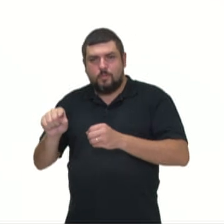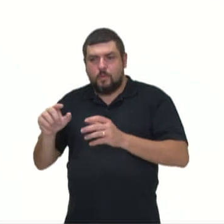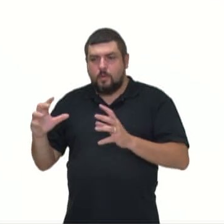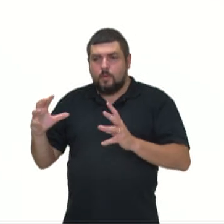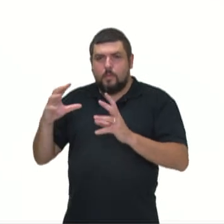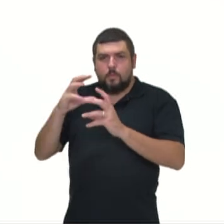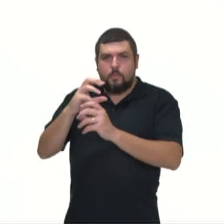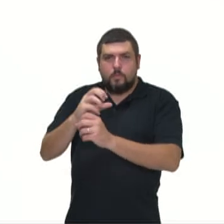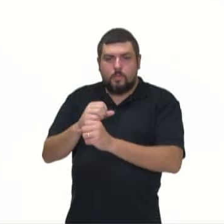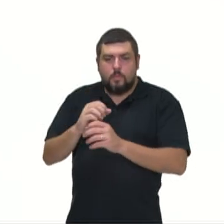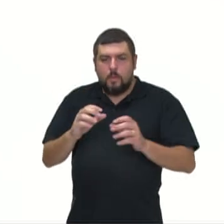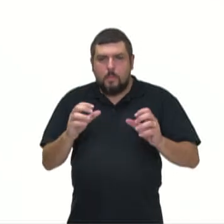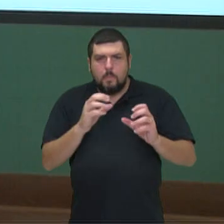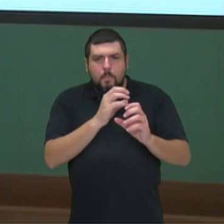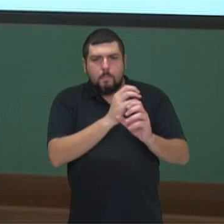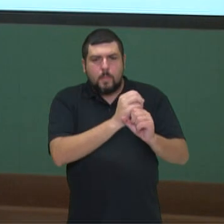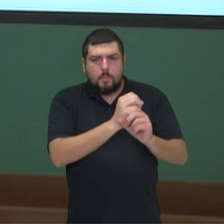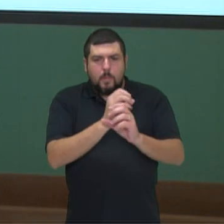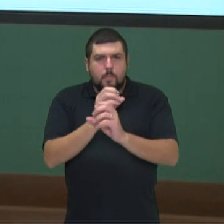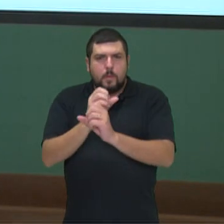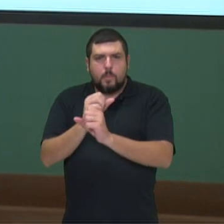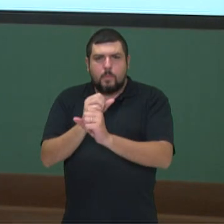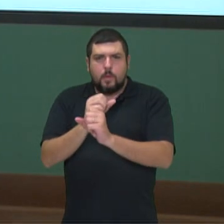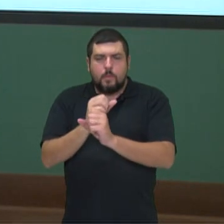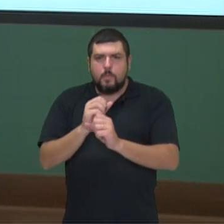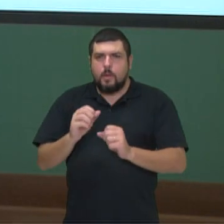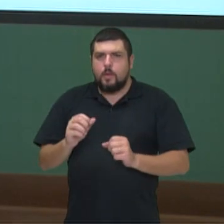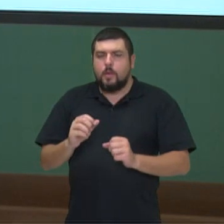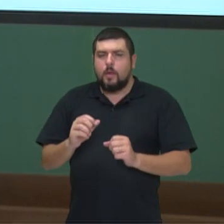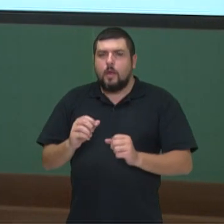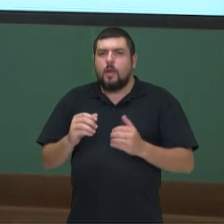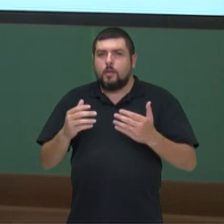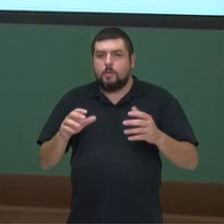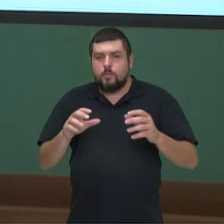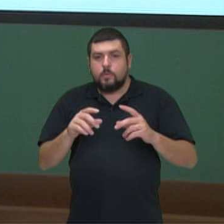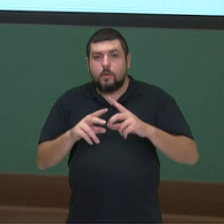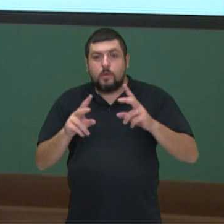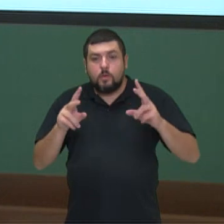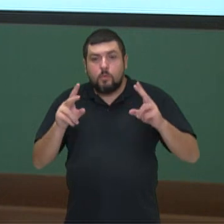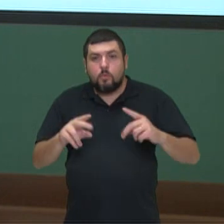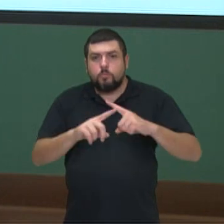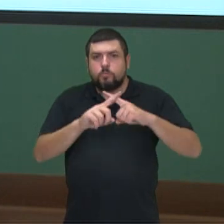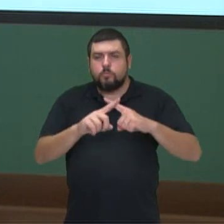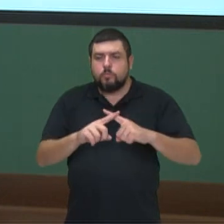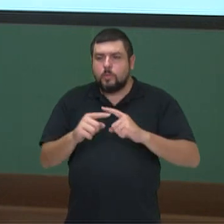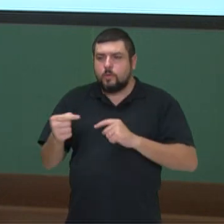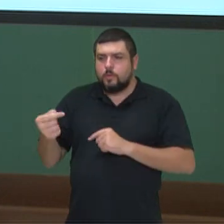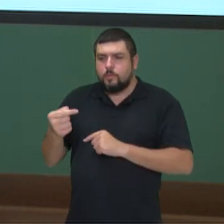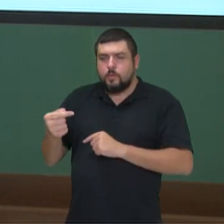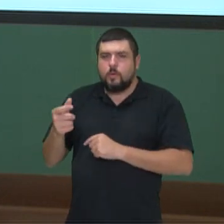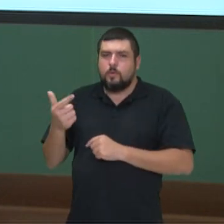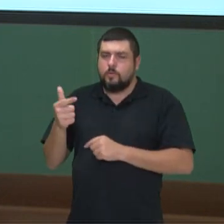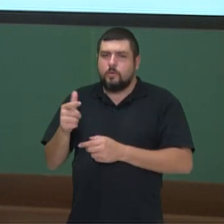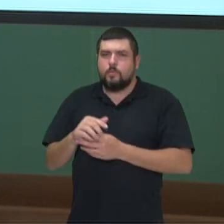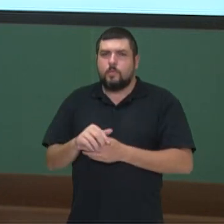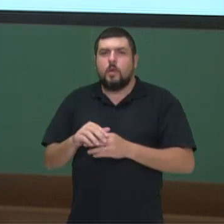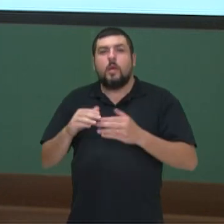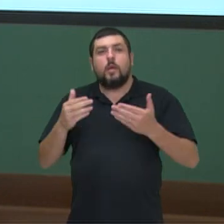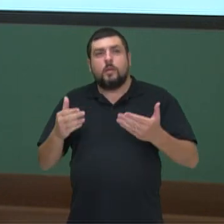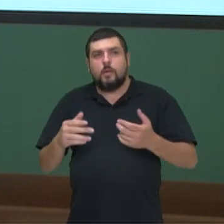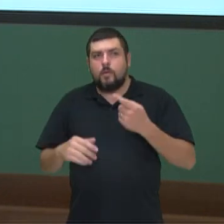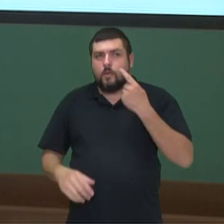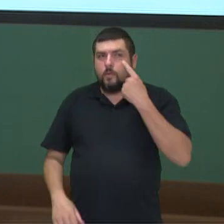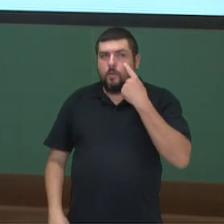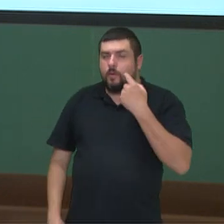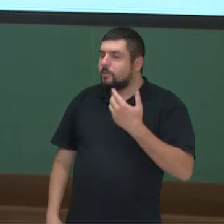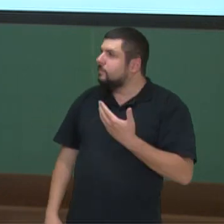negativo. Lembrando que esse Z aqui maiúsculo, né, esse símbolo, indica o conjunto dos